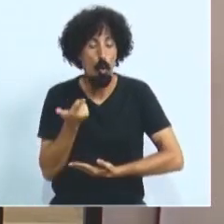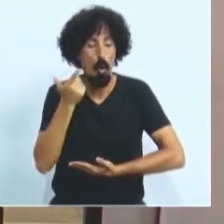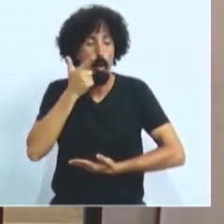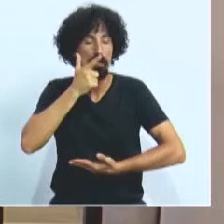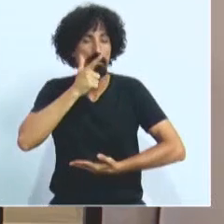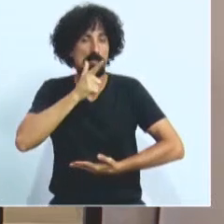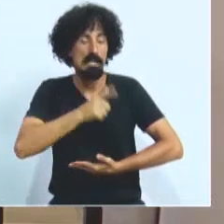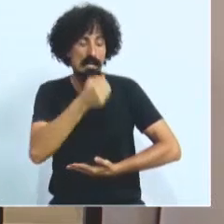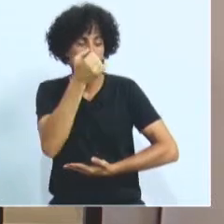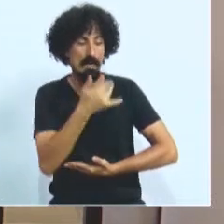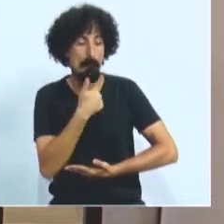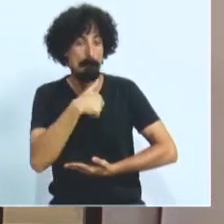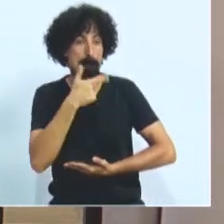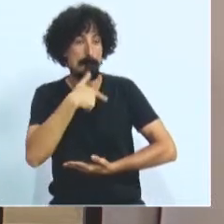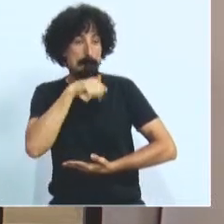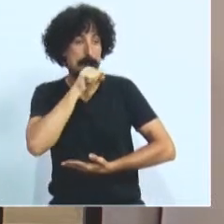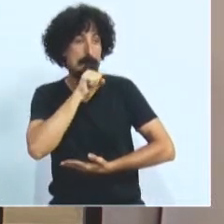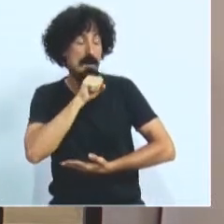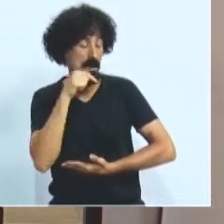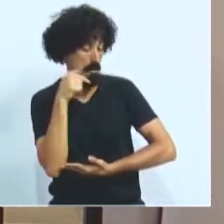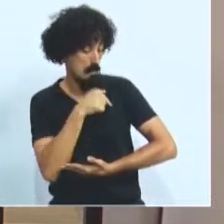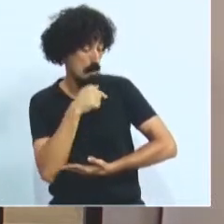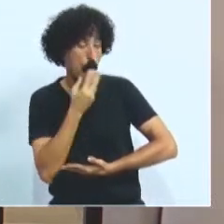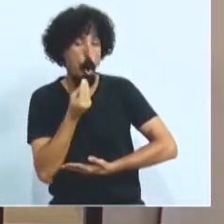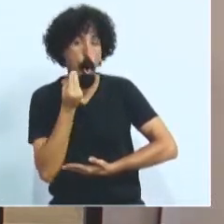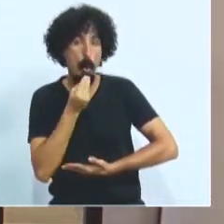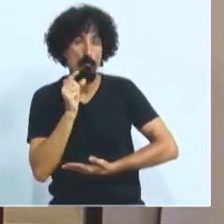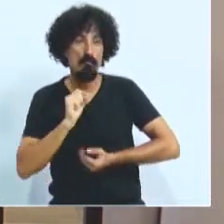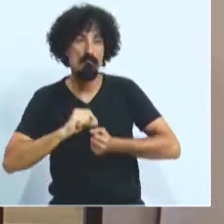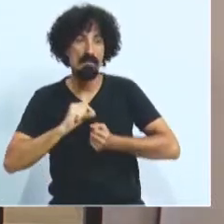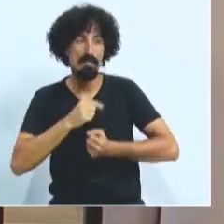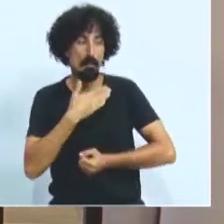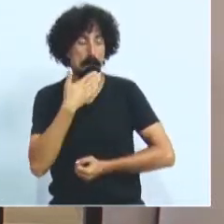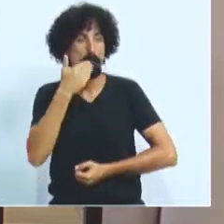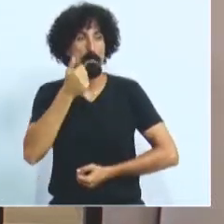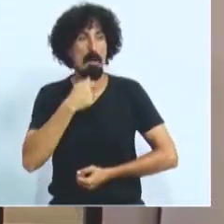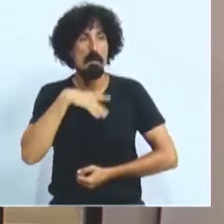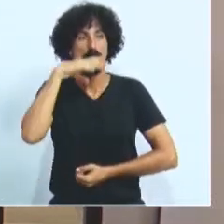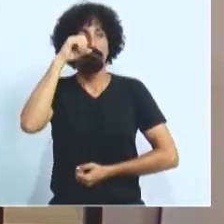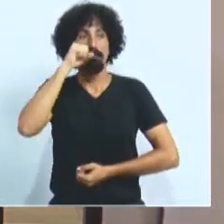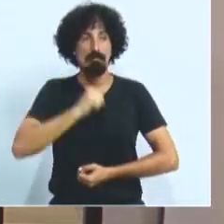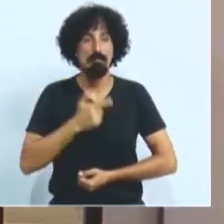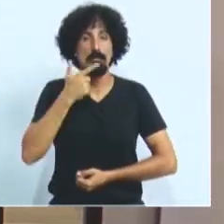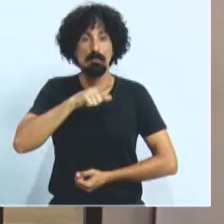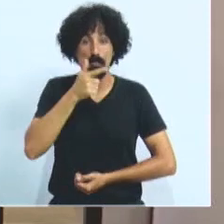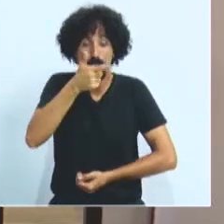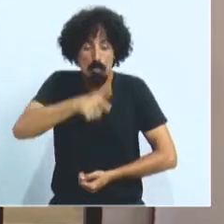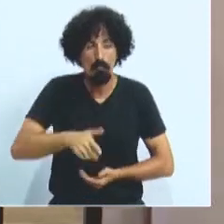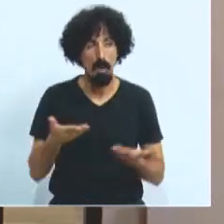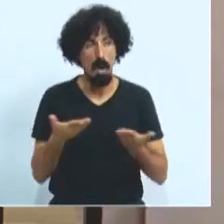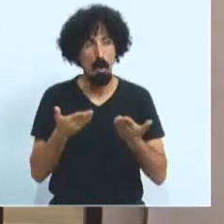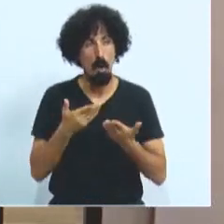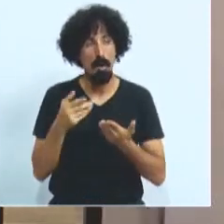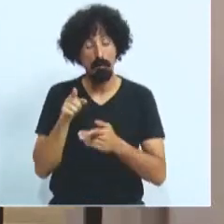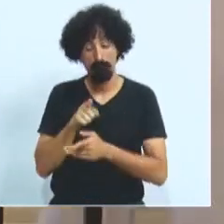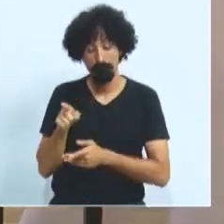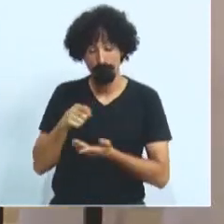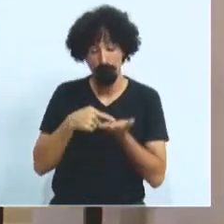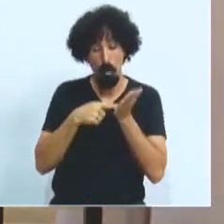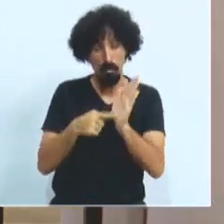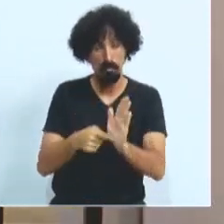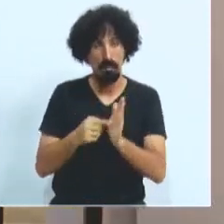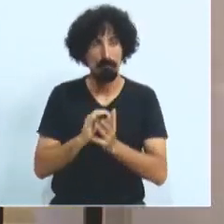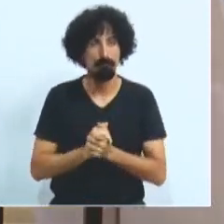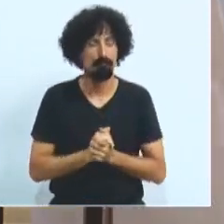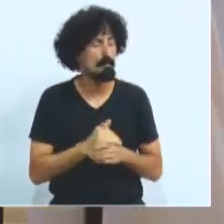o procedimento básico que ela deve fazer para tirar o filho da situação de risco. A Naira vai demonstrar aqui. Como que eu vou constatar se o